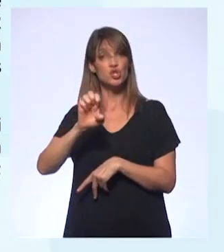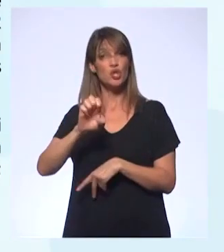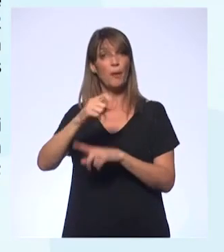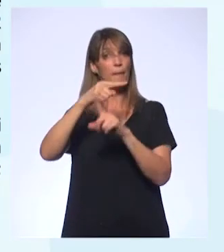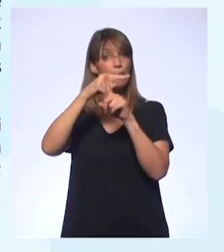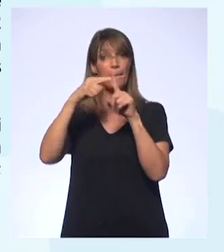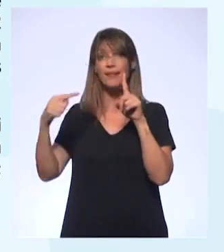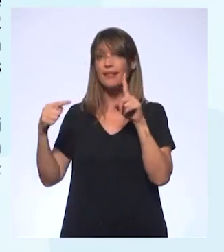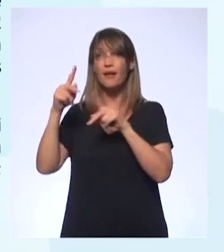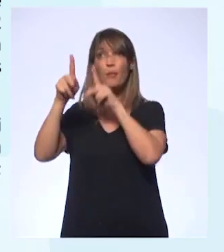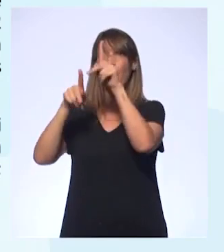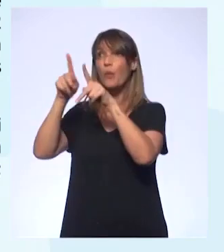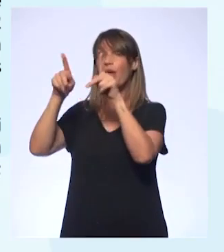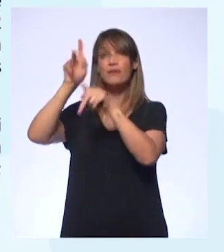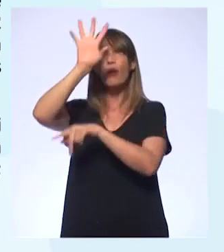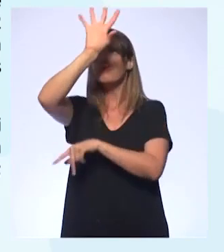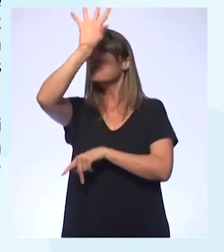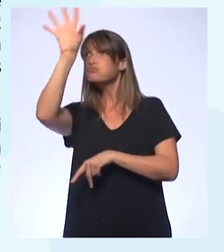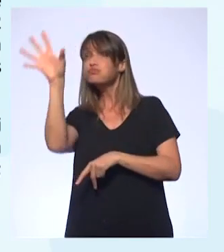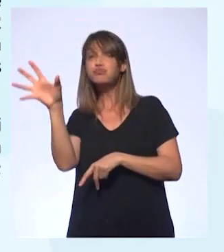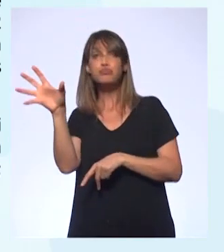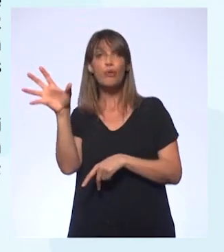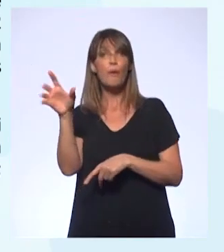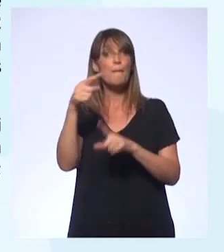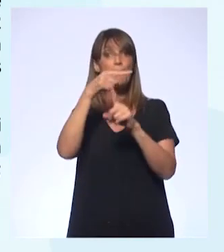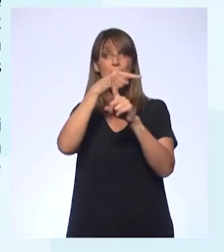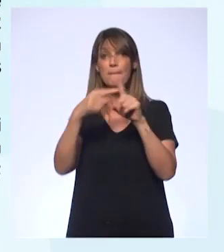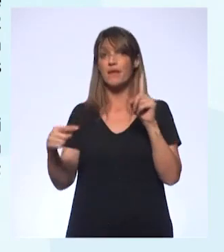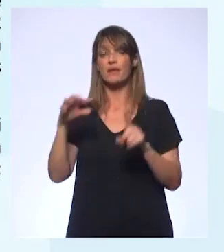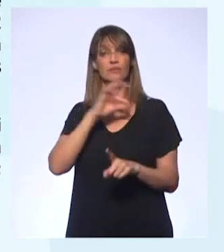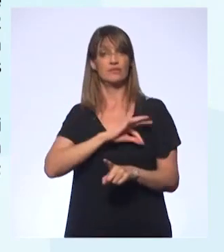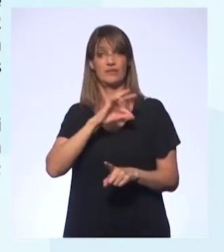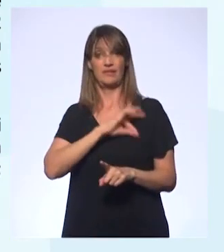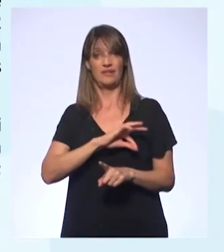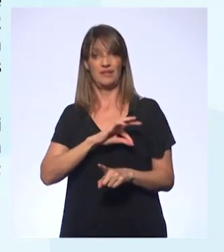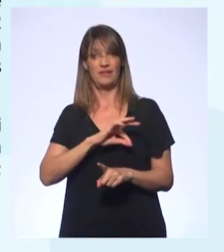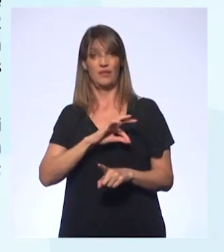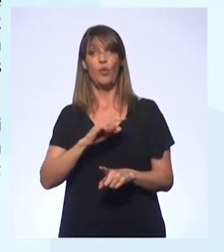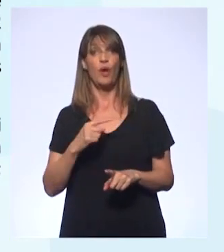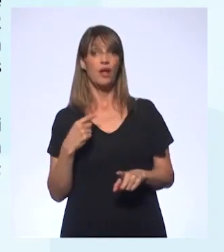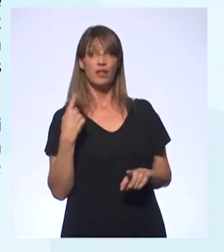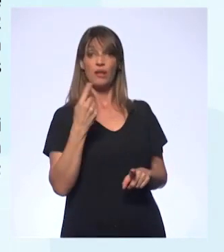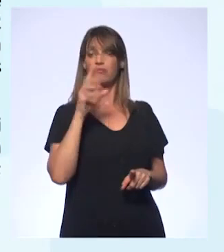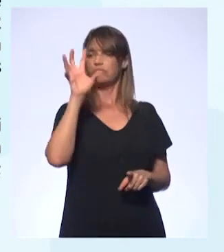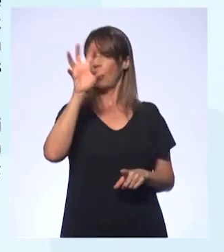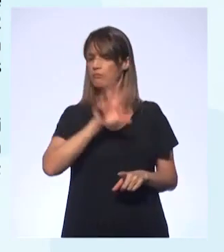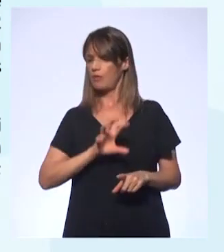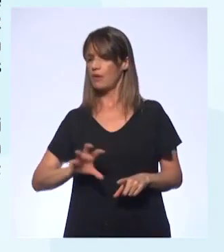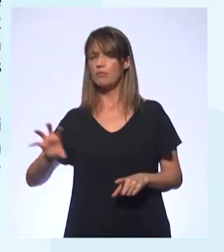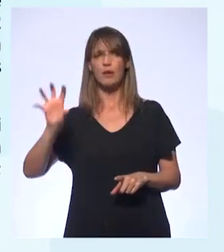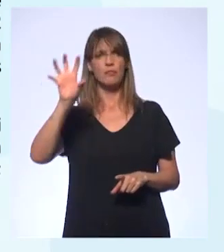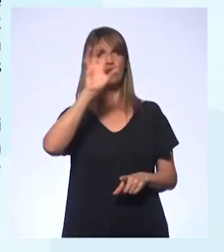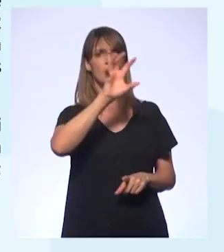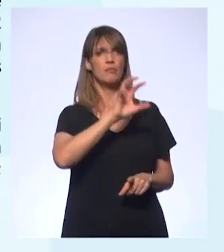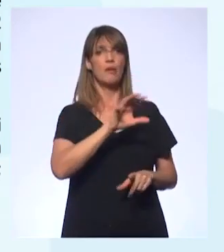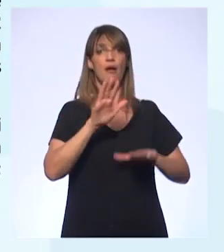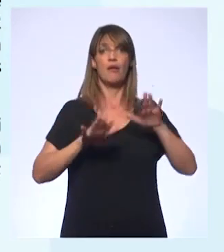um rendimento mensal de meio salário mínimo. Então, enquanto que nas demais regiões, esse percentual varia